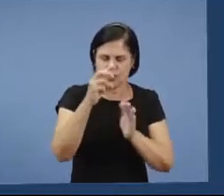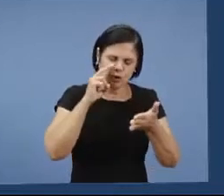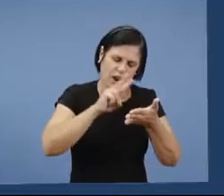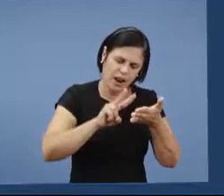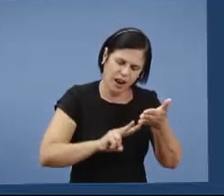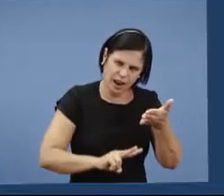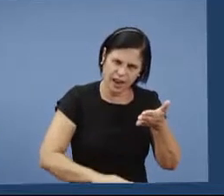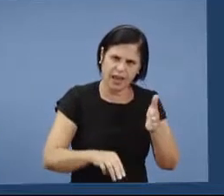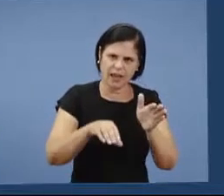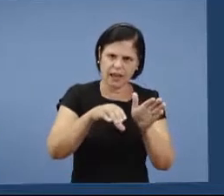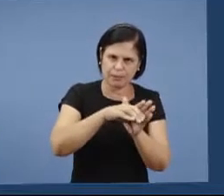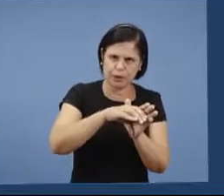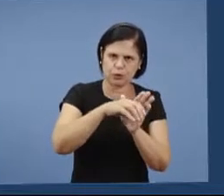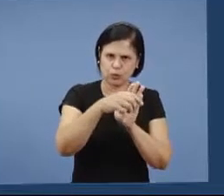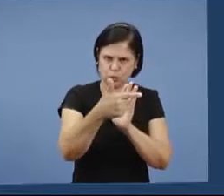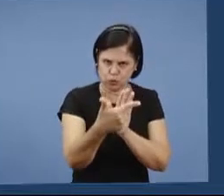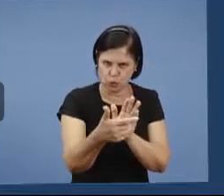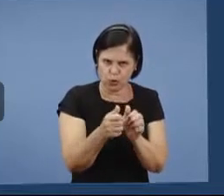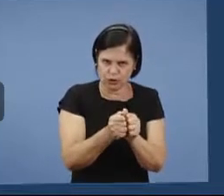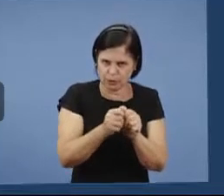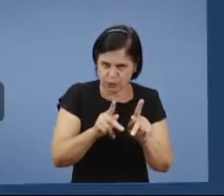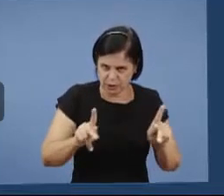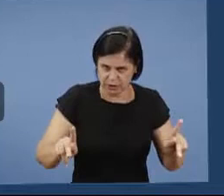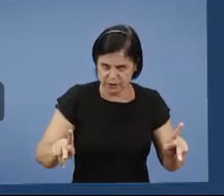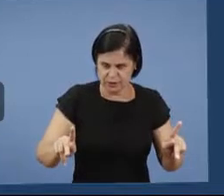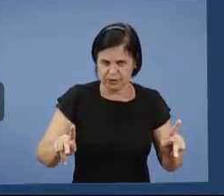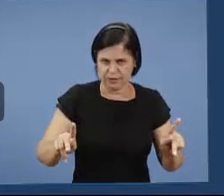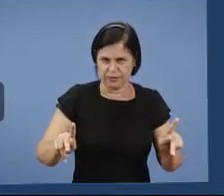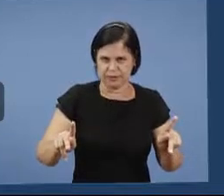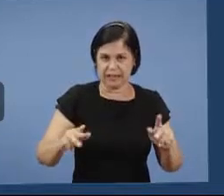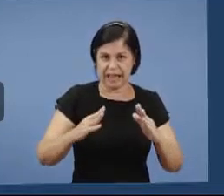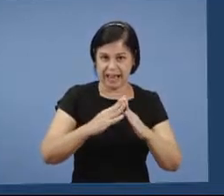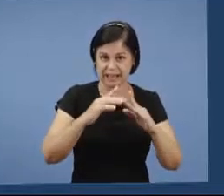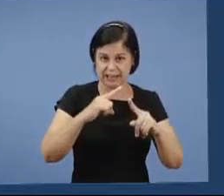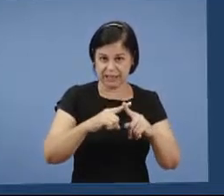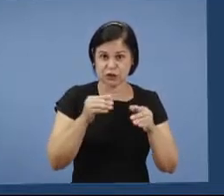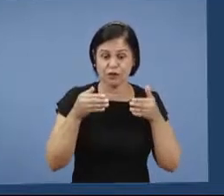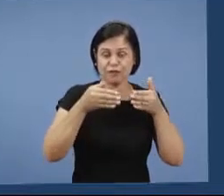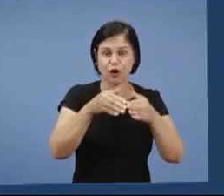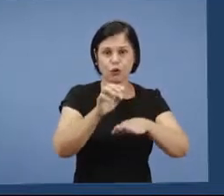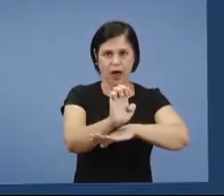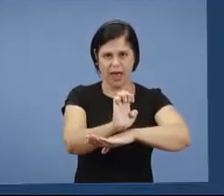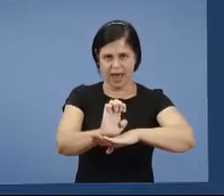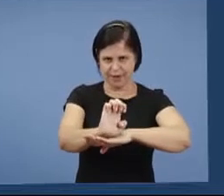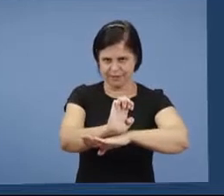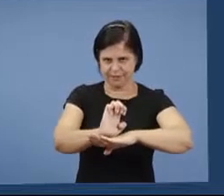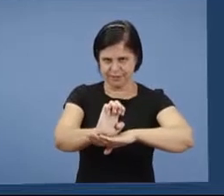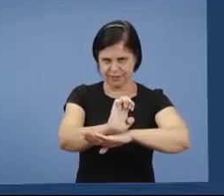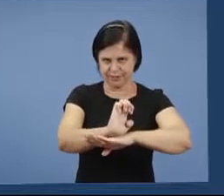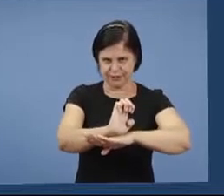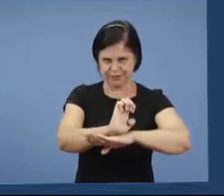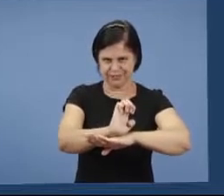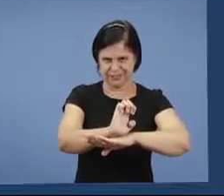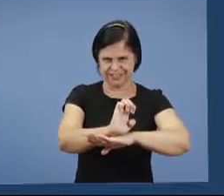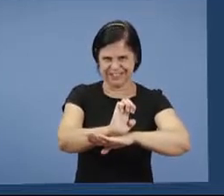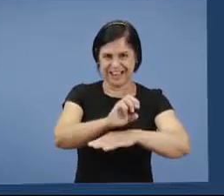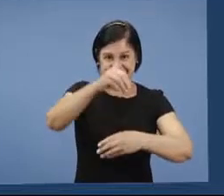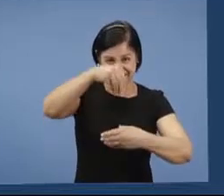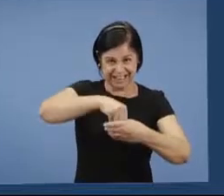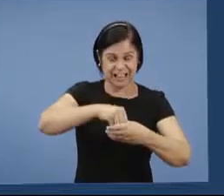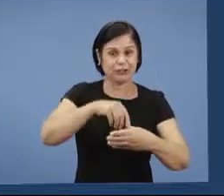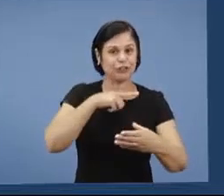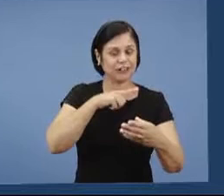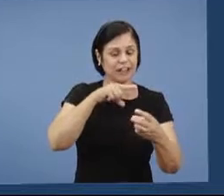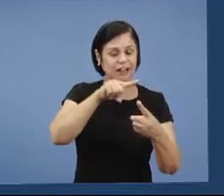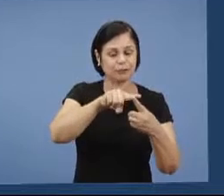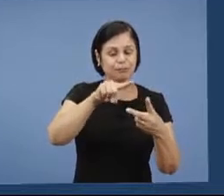de Apocalipse, apenas a primeira parte, que é a parte à igreja de Éfeso. E ali os irmãos vão encontrar essas